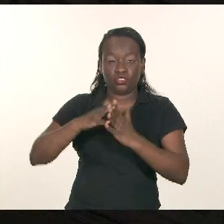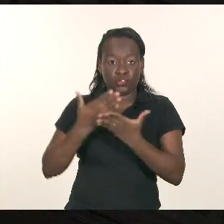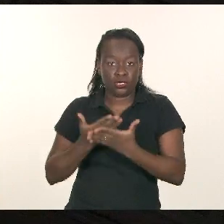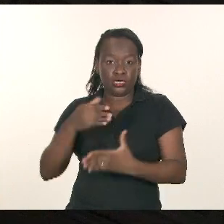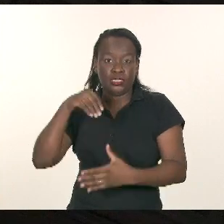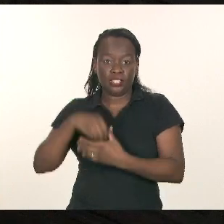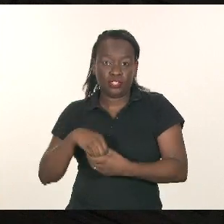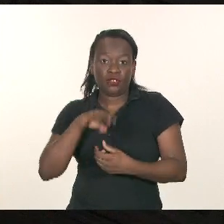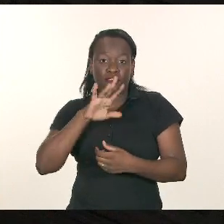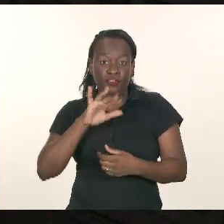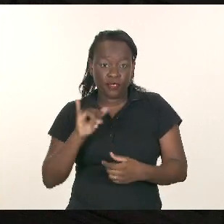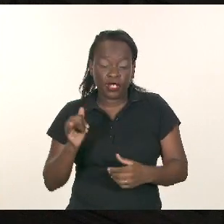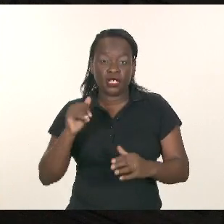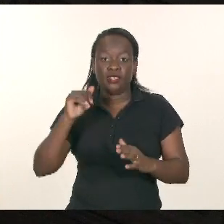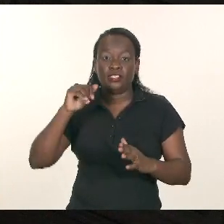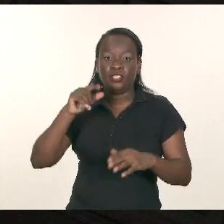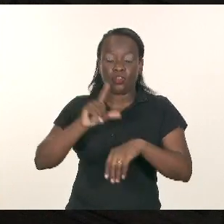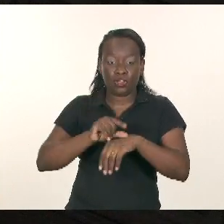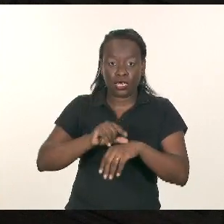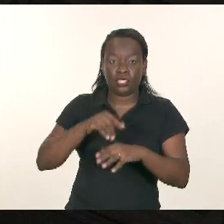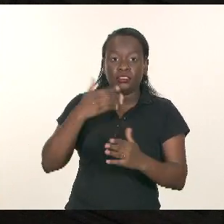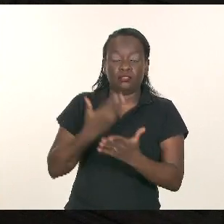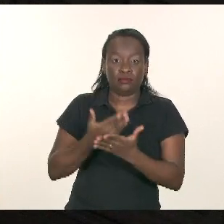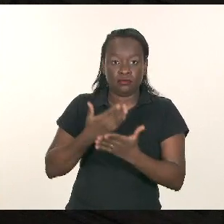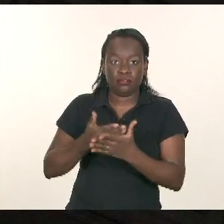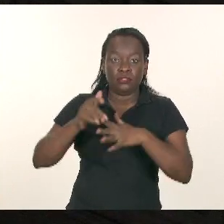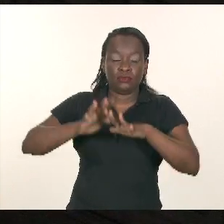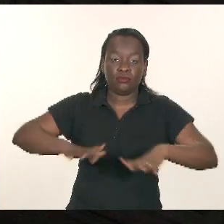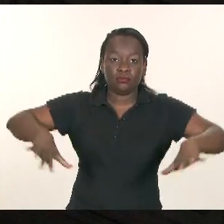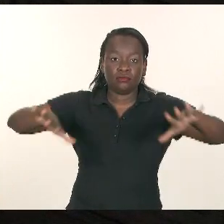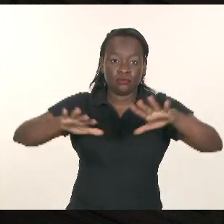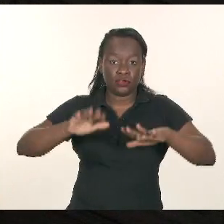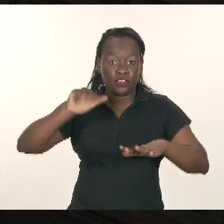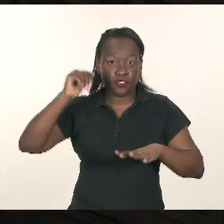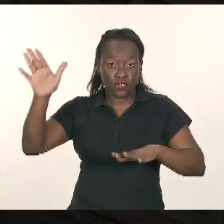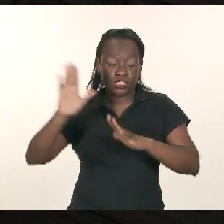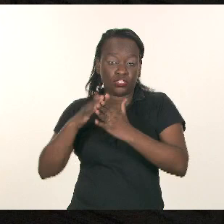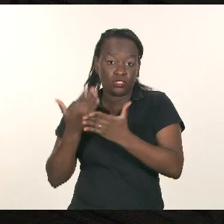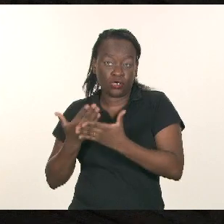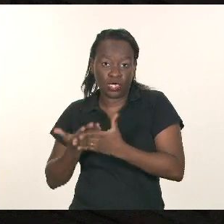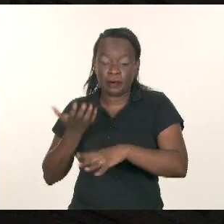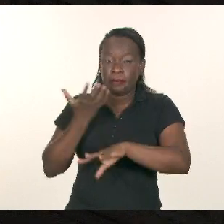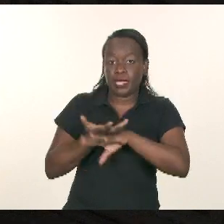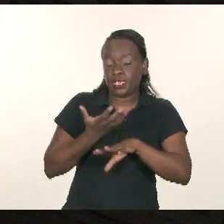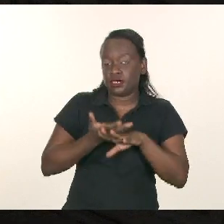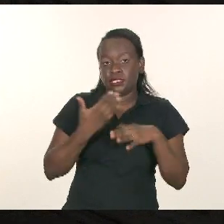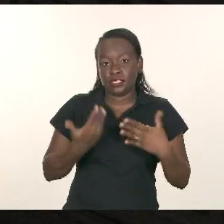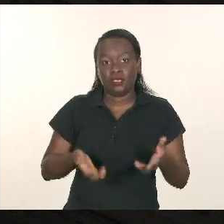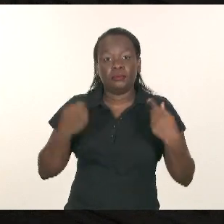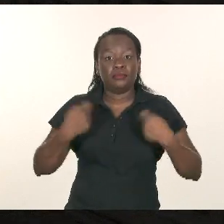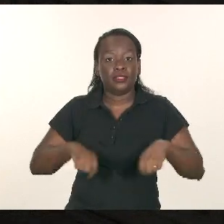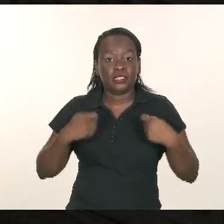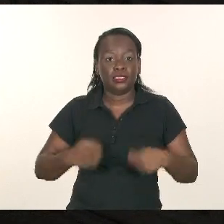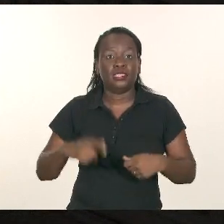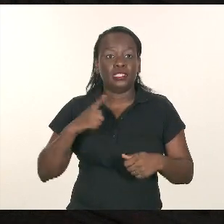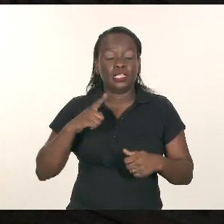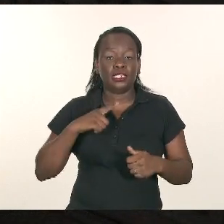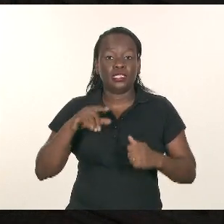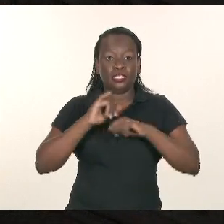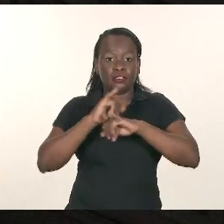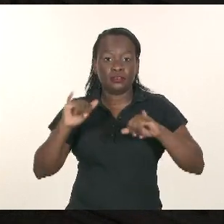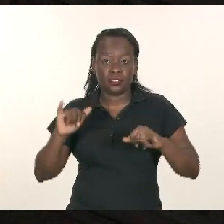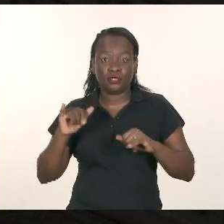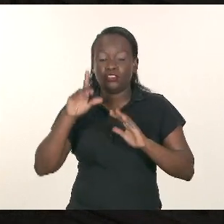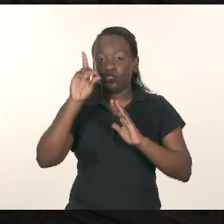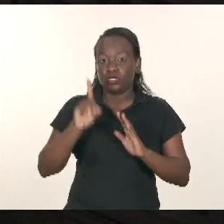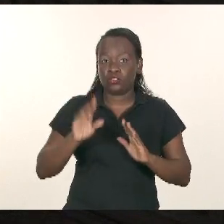escola vai cumprir parte da sua carga horária de estágio num ambiente fora da escola, numa praça, enfim, é preciso que haja um pronunciamento